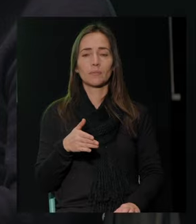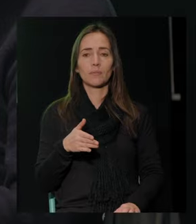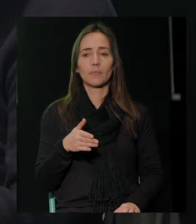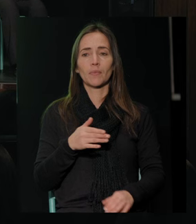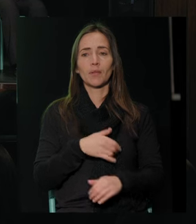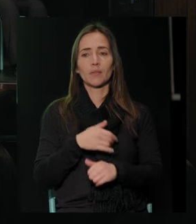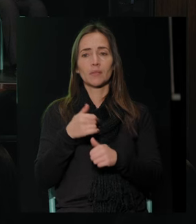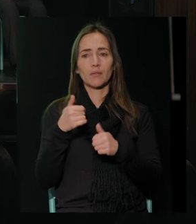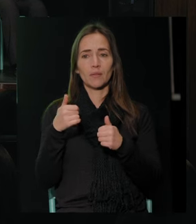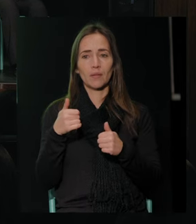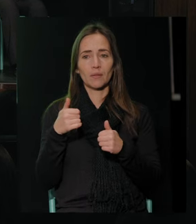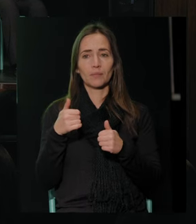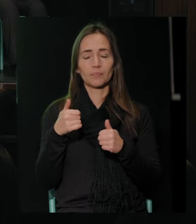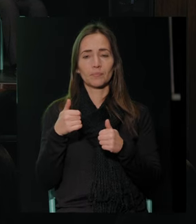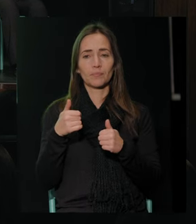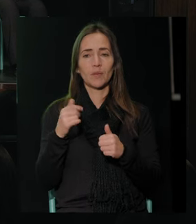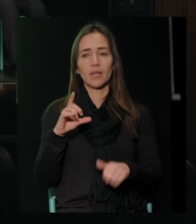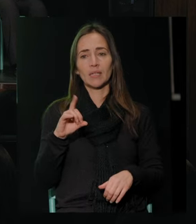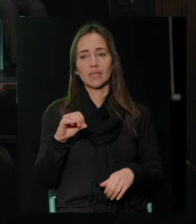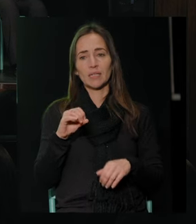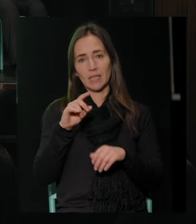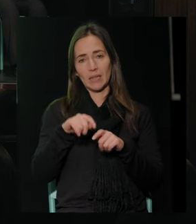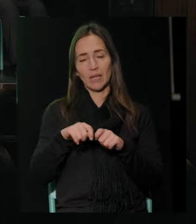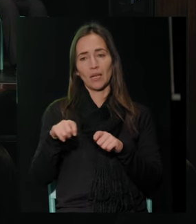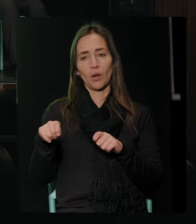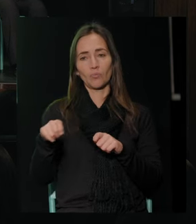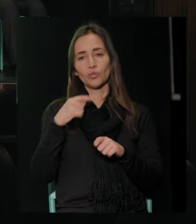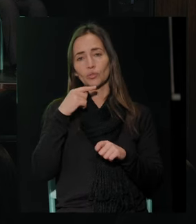numa cidade a 60 km do Rio de Janeiro,